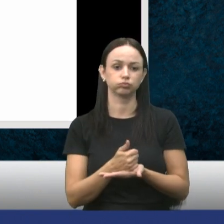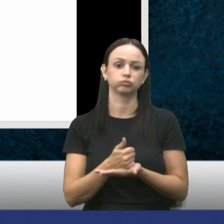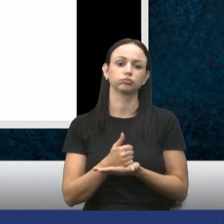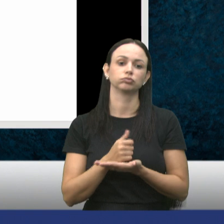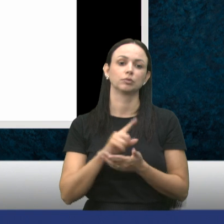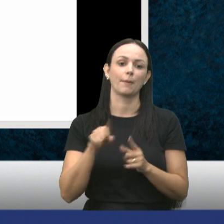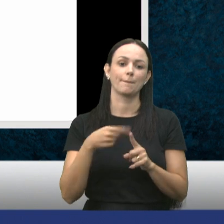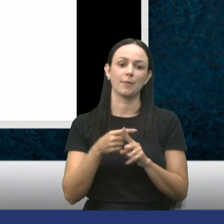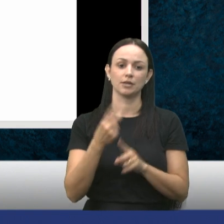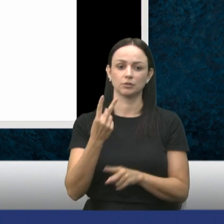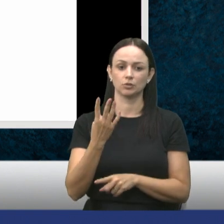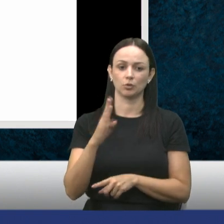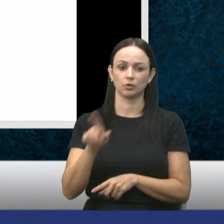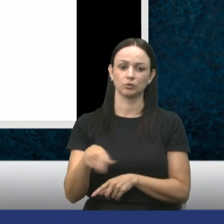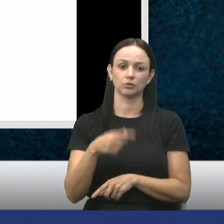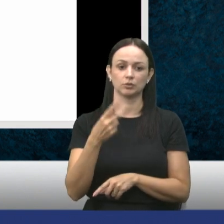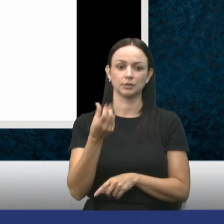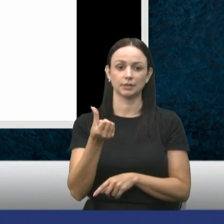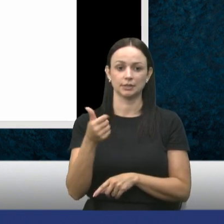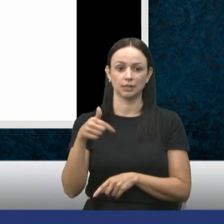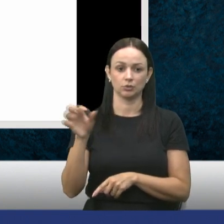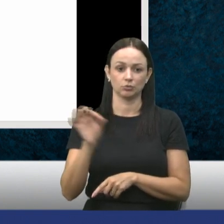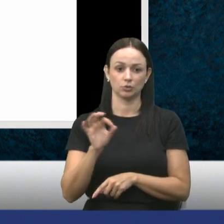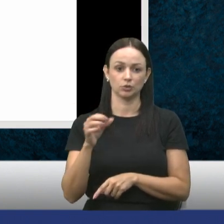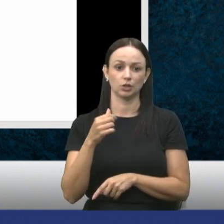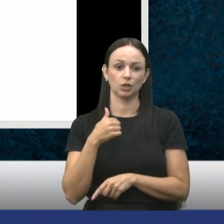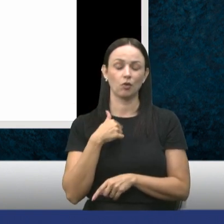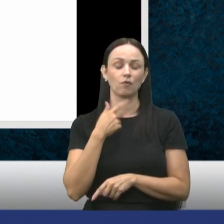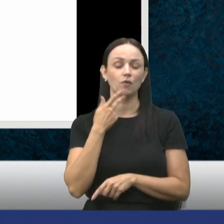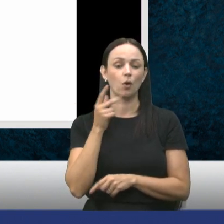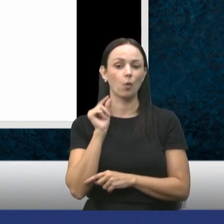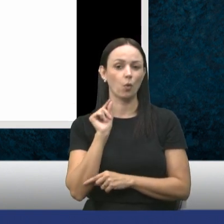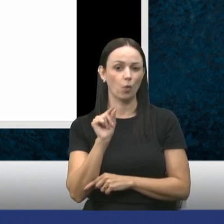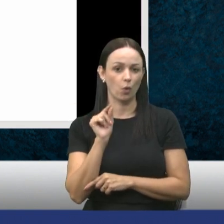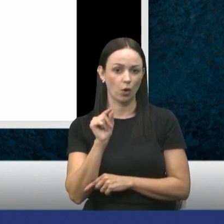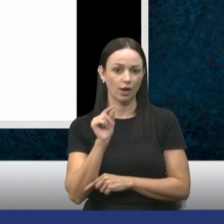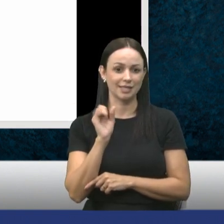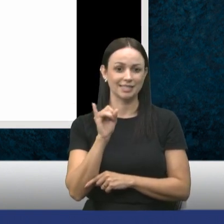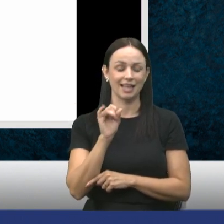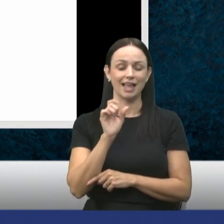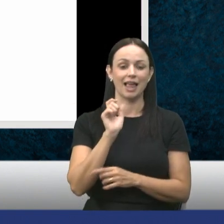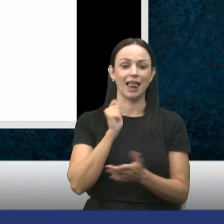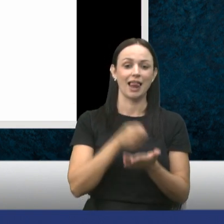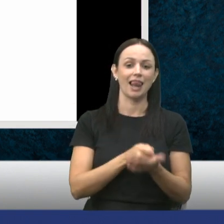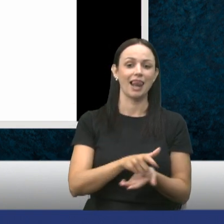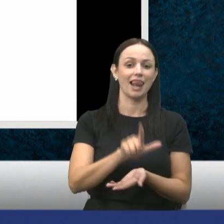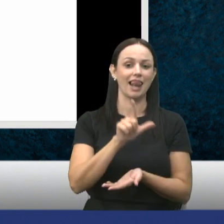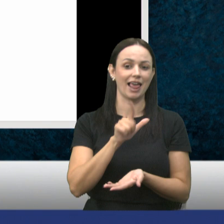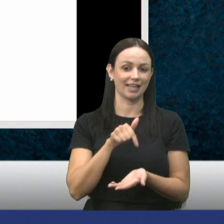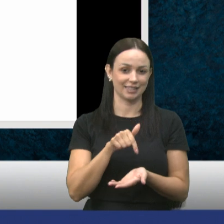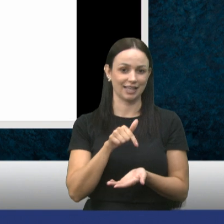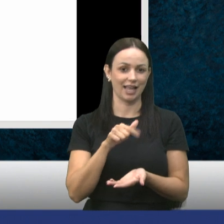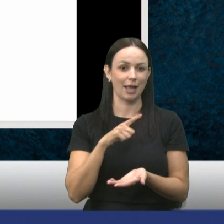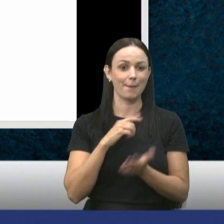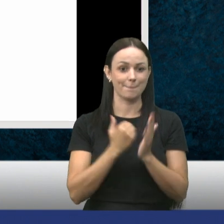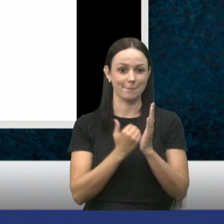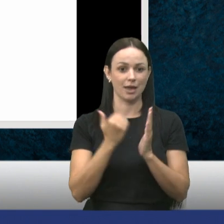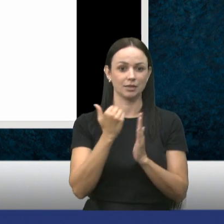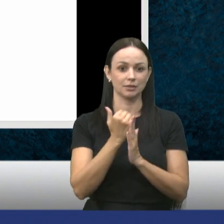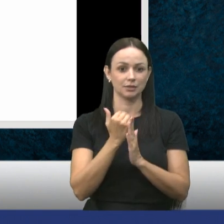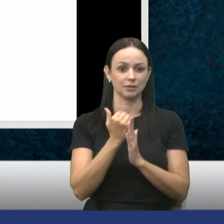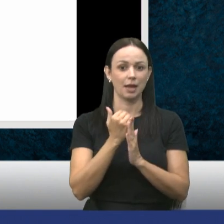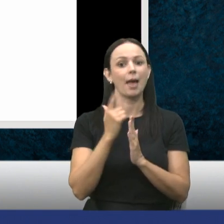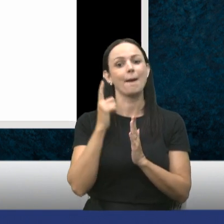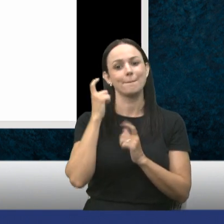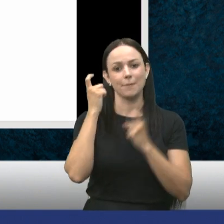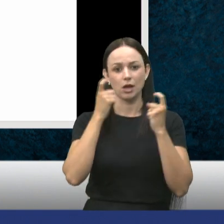em 24,67%. Eu diria que se o liquidado tivesse maior, aí sim seria uma